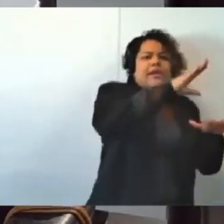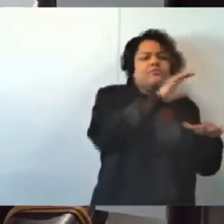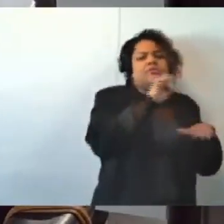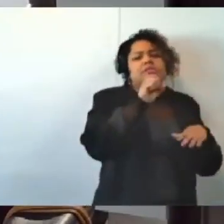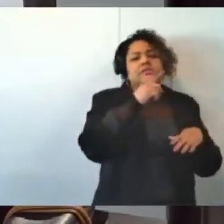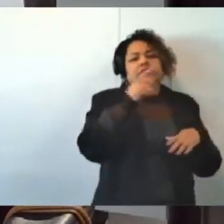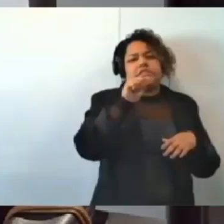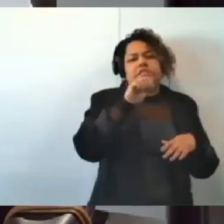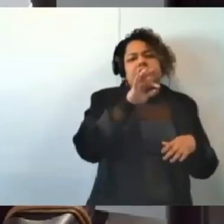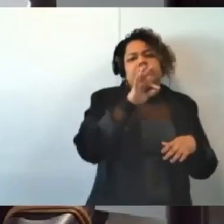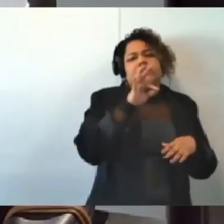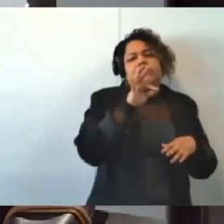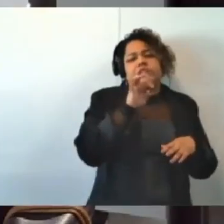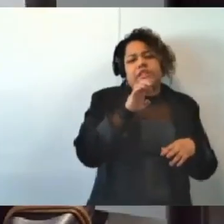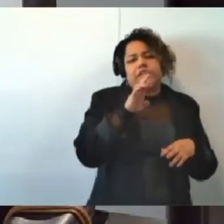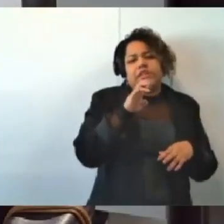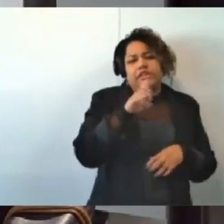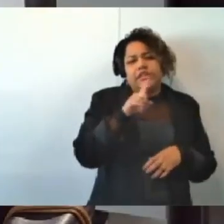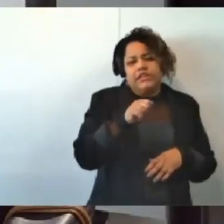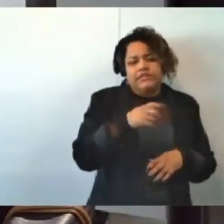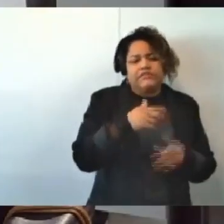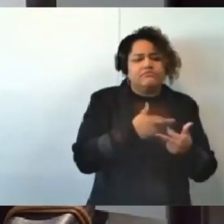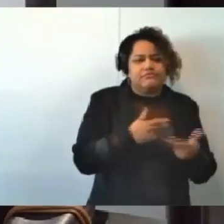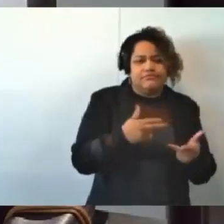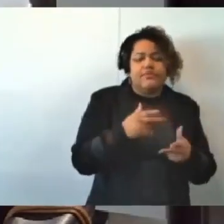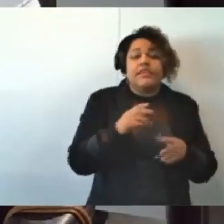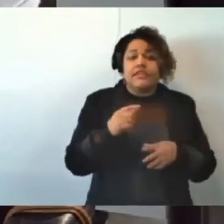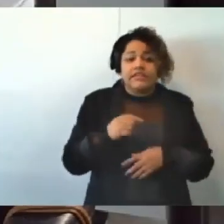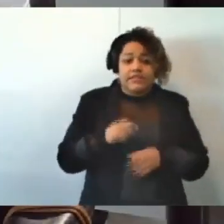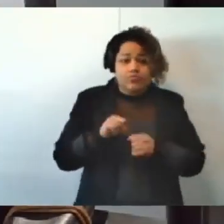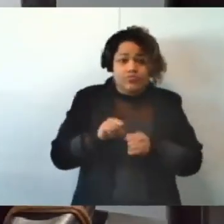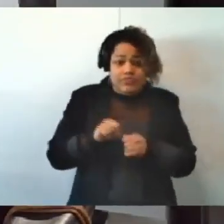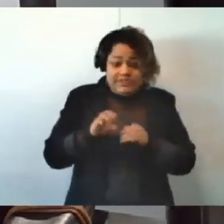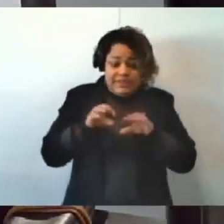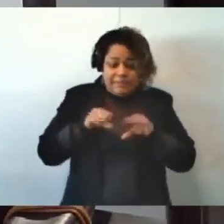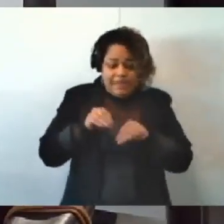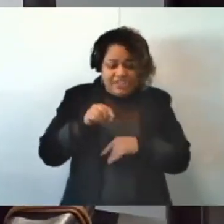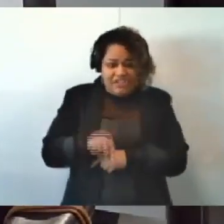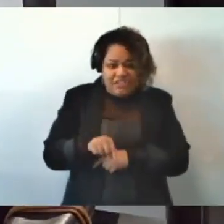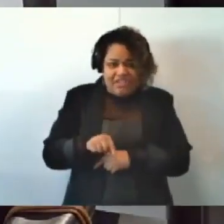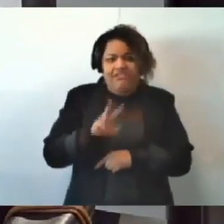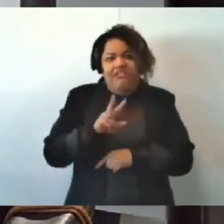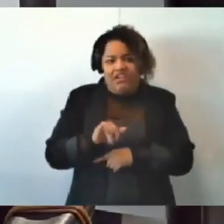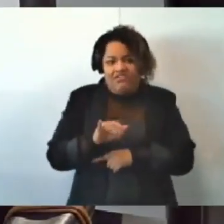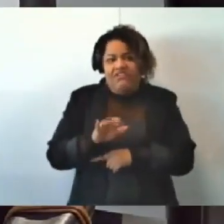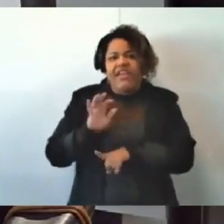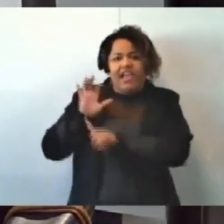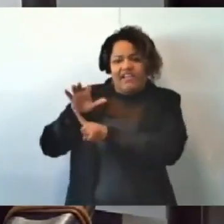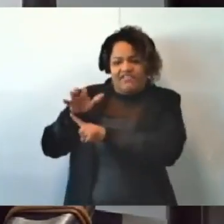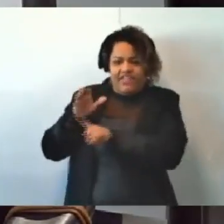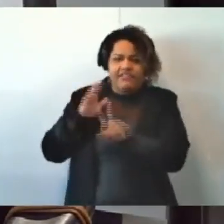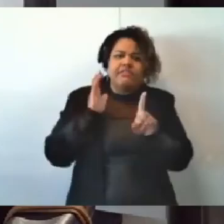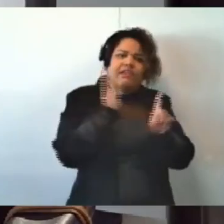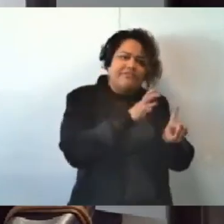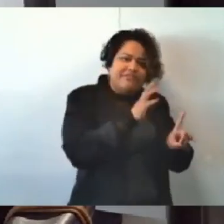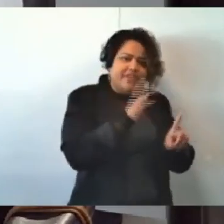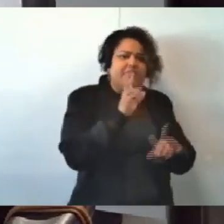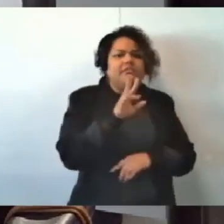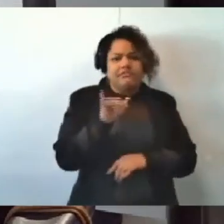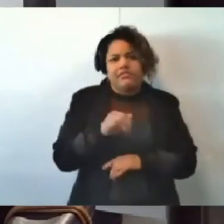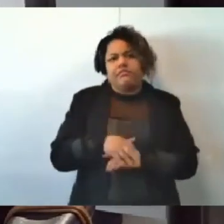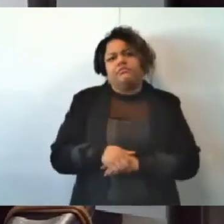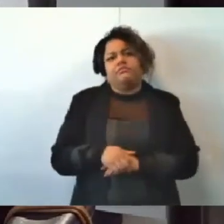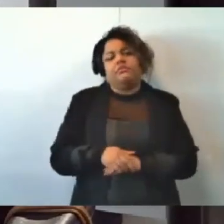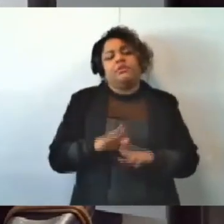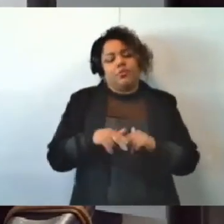área, ela vai impactar em todas as áreas. Então, por isso que tem colegas nossos aqui, né, moradores aqui, e representantes da